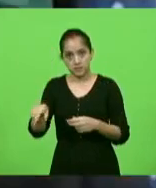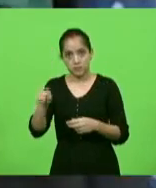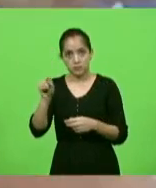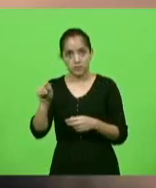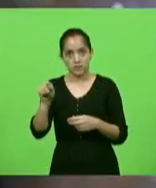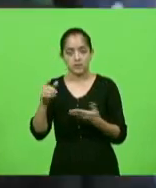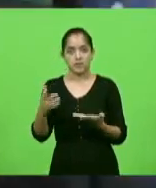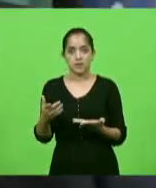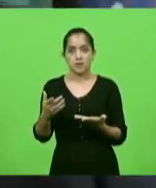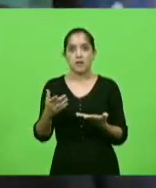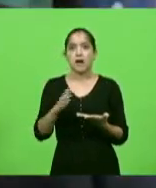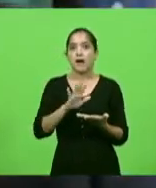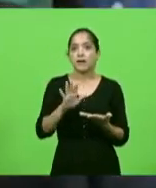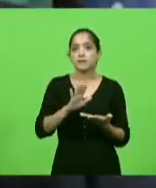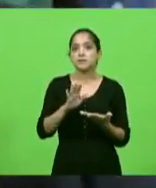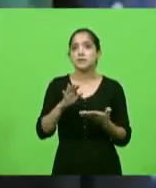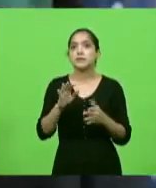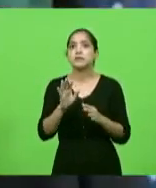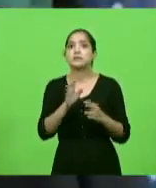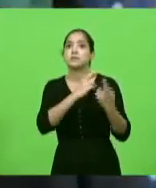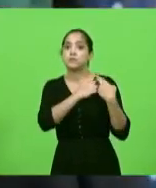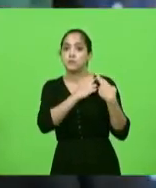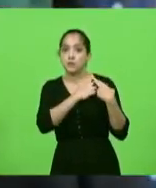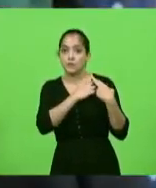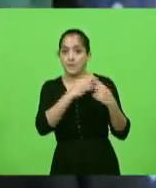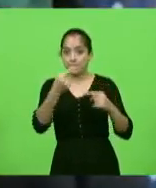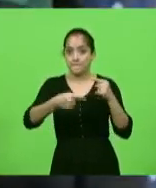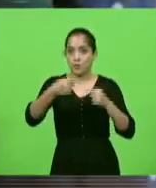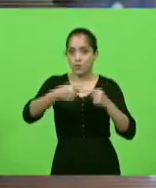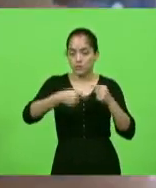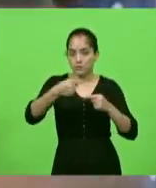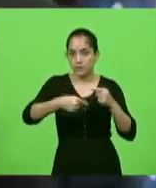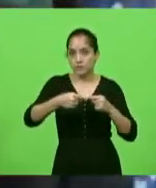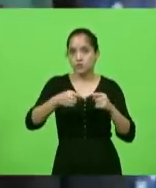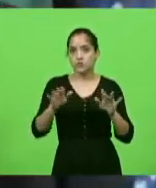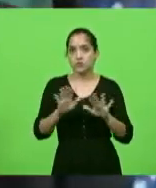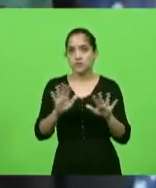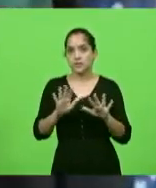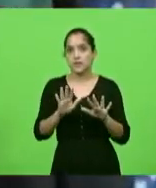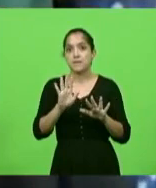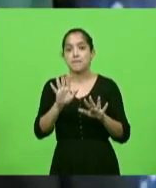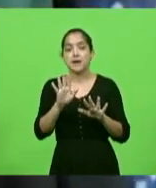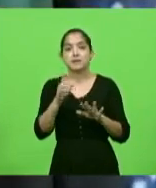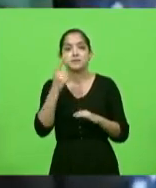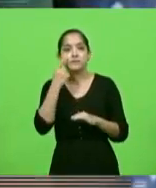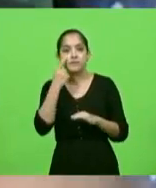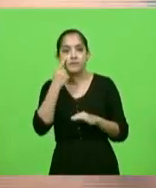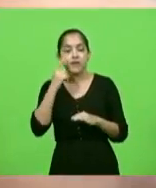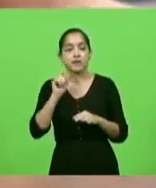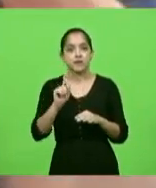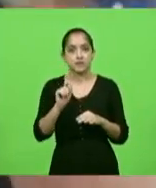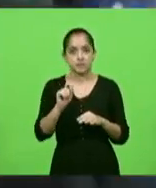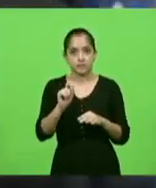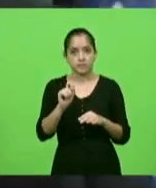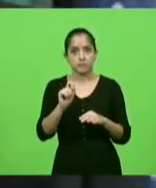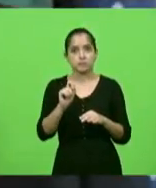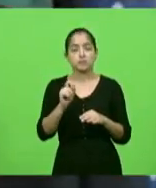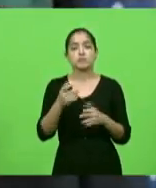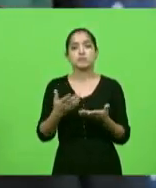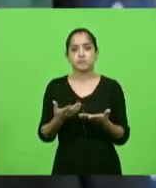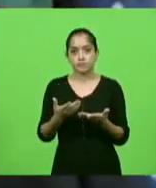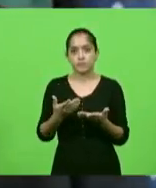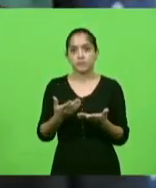ainda que não se esteja tratando a responsabilização política não se pode deixar de observar ter-se para um